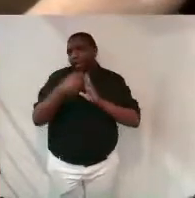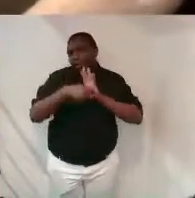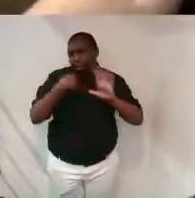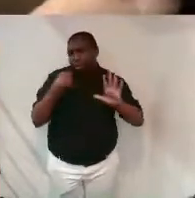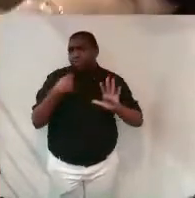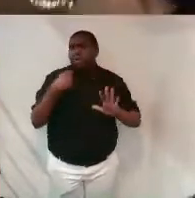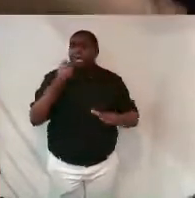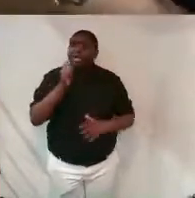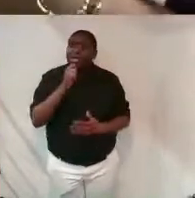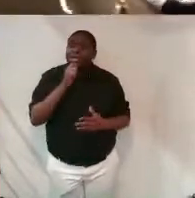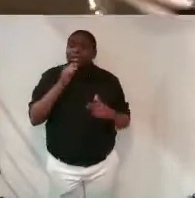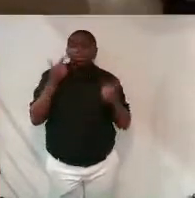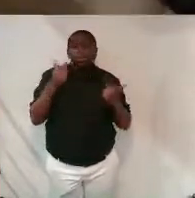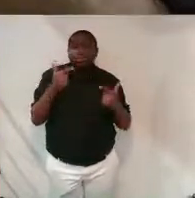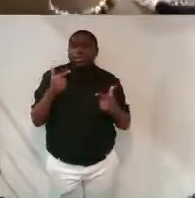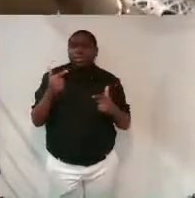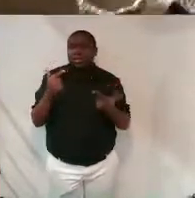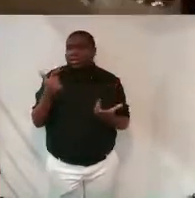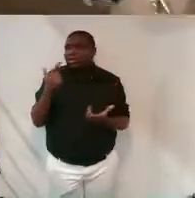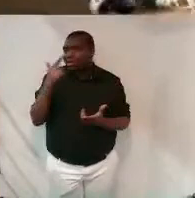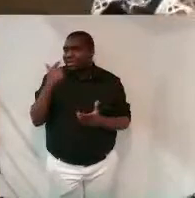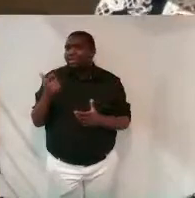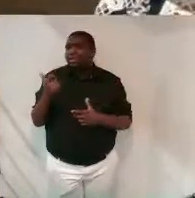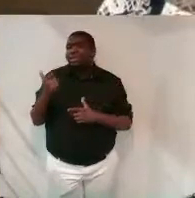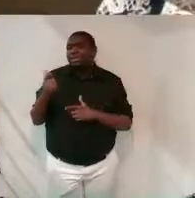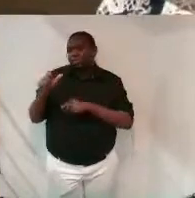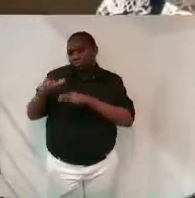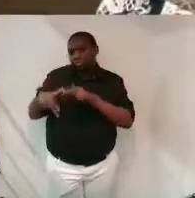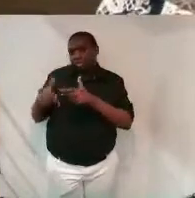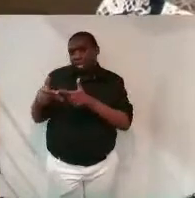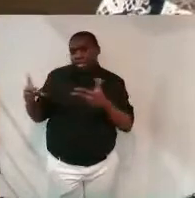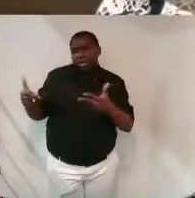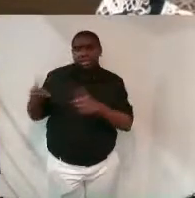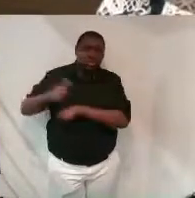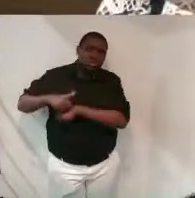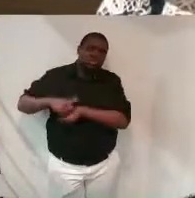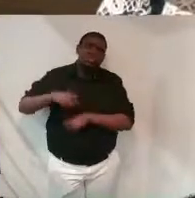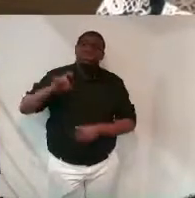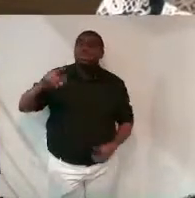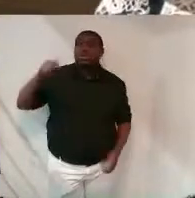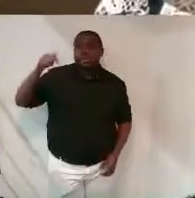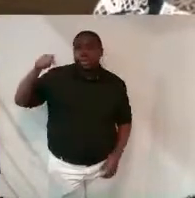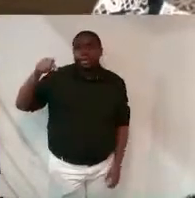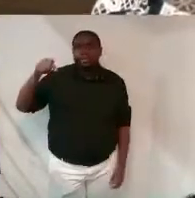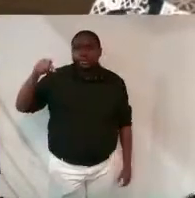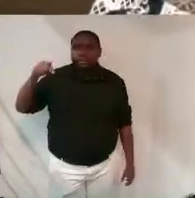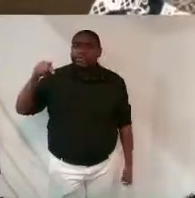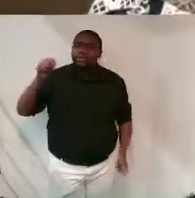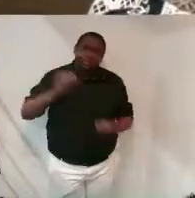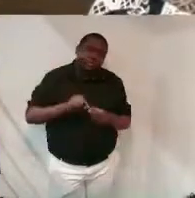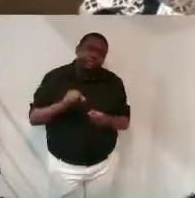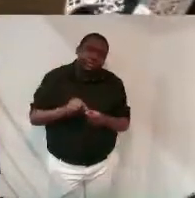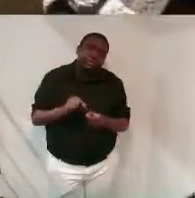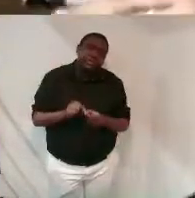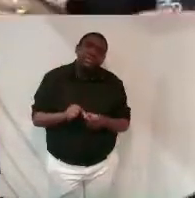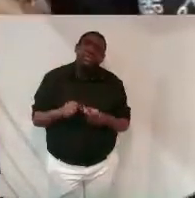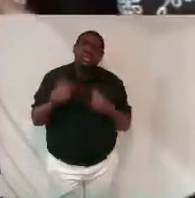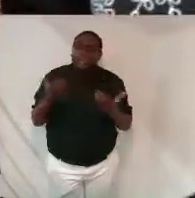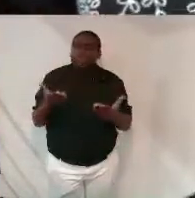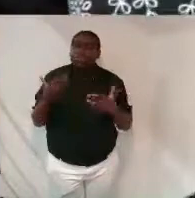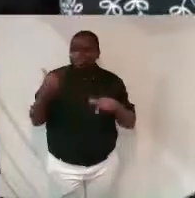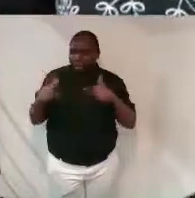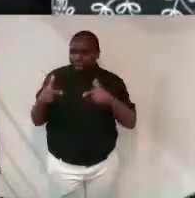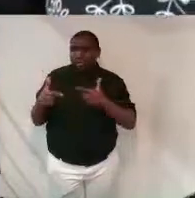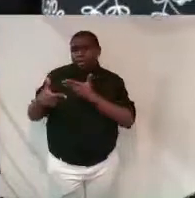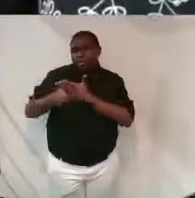a regulação dos resíduos. Até o levantamento realizado pelo ano 2021, apenas 7 exerciam essa atribuição,